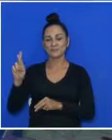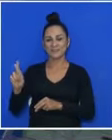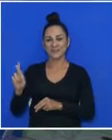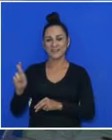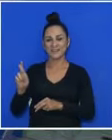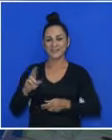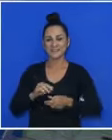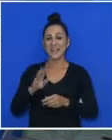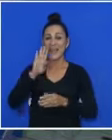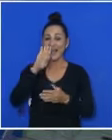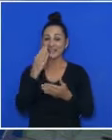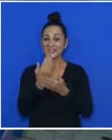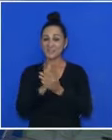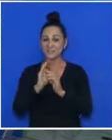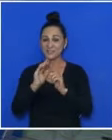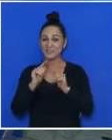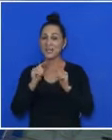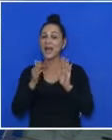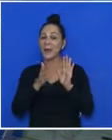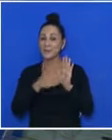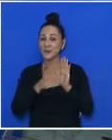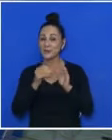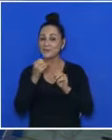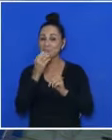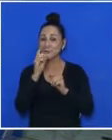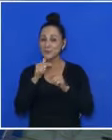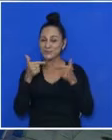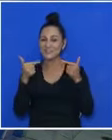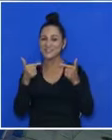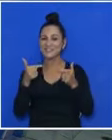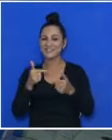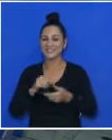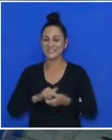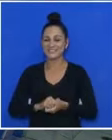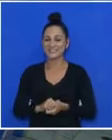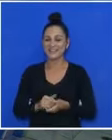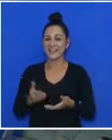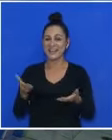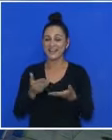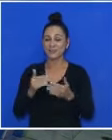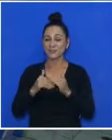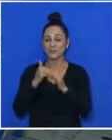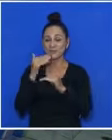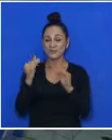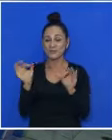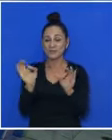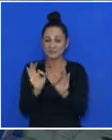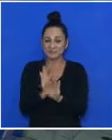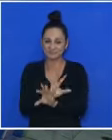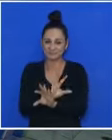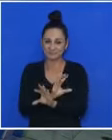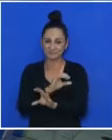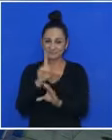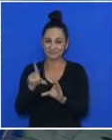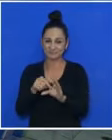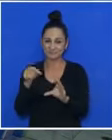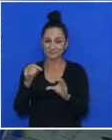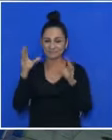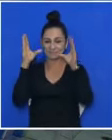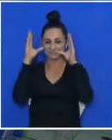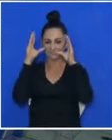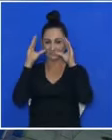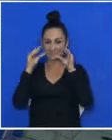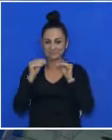loterias.caixa.gov.br. Acredite, aposte e boa sorte! Agora passaremos aos procedimentos finais dos sorteios desta noite.